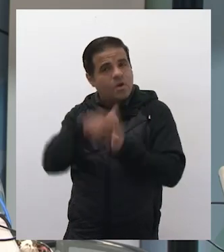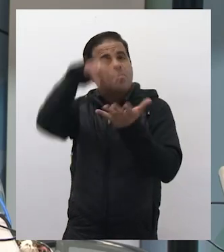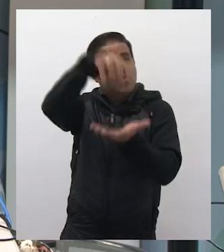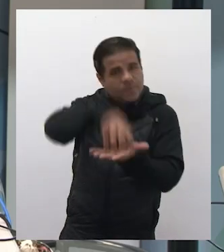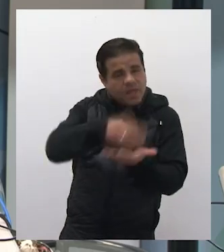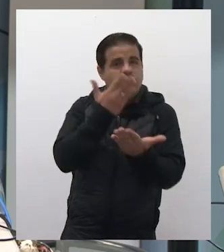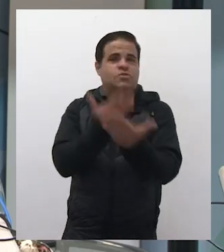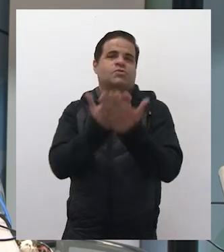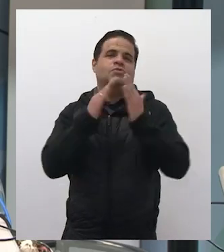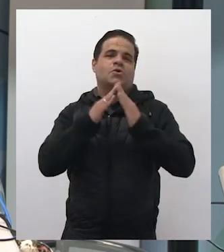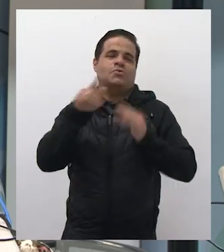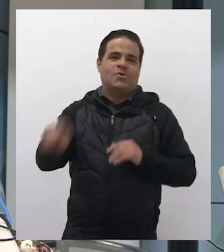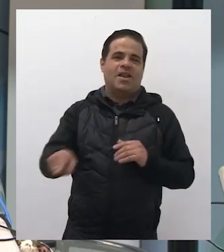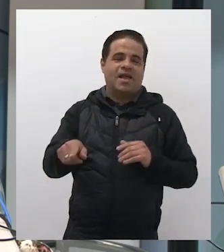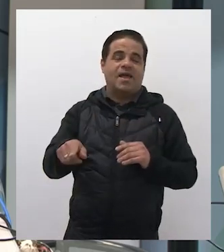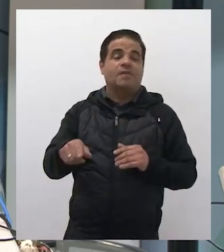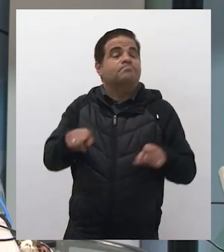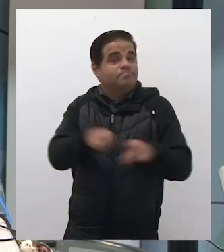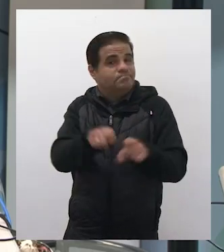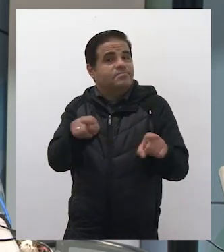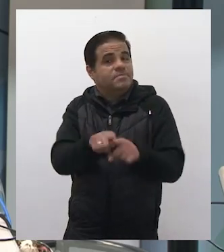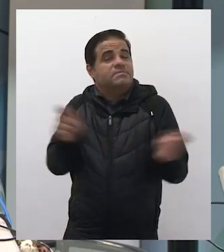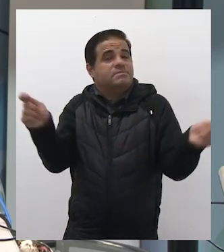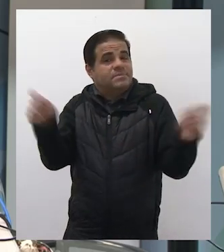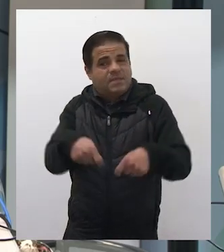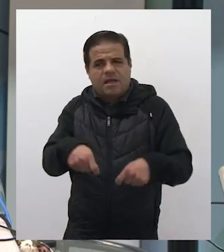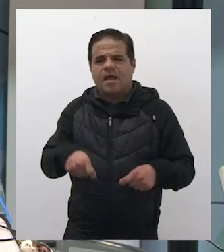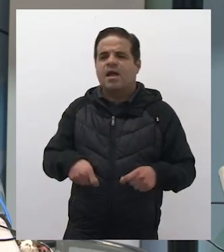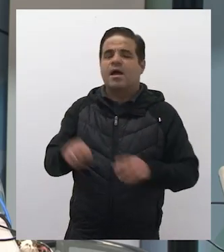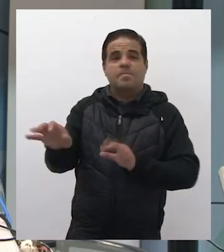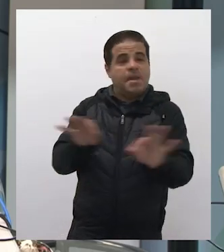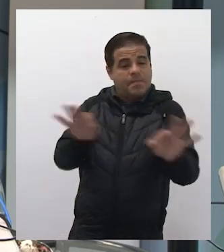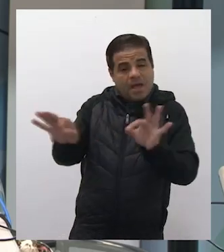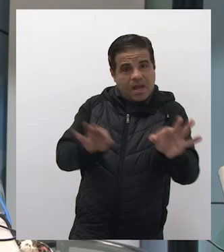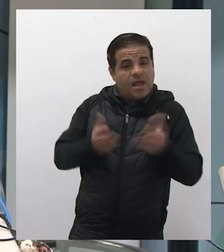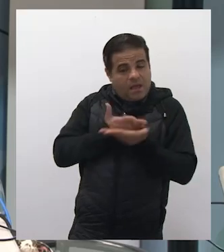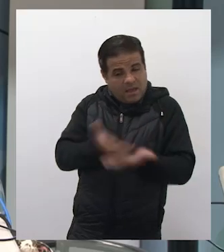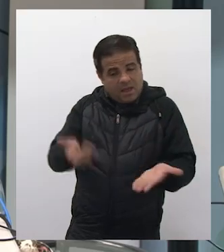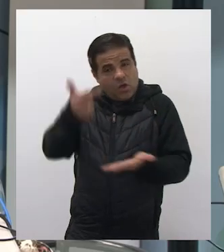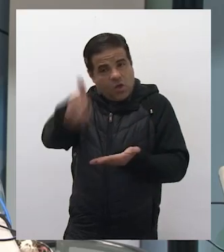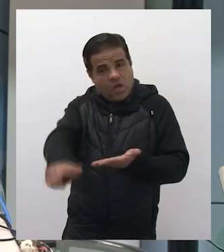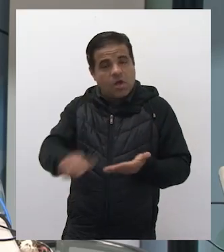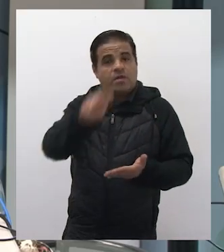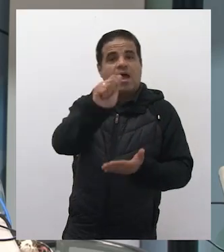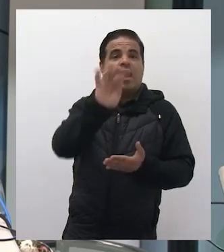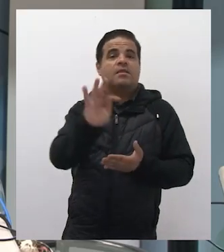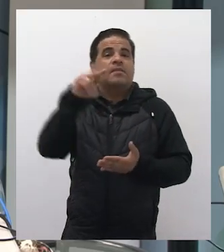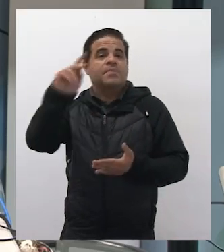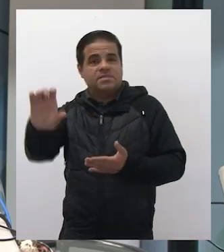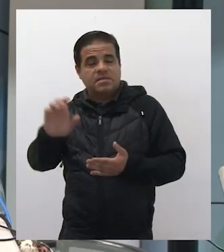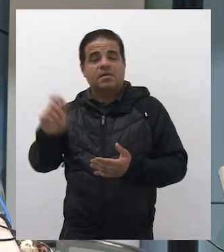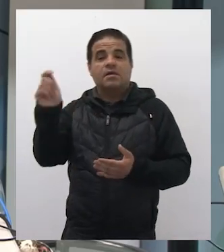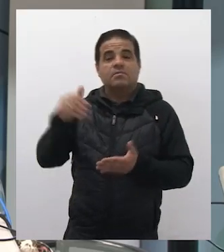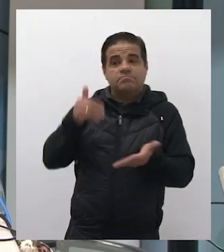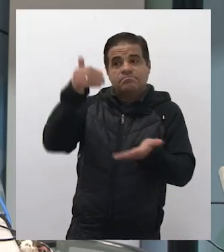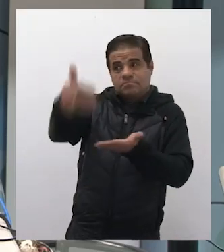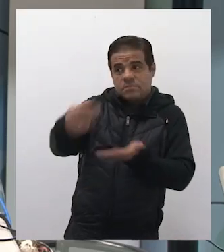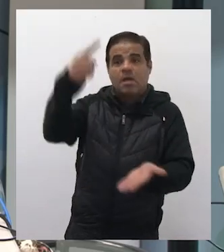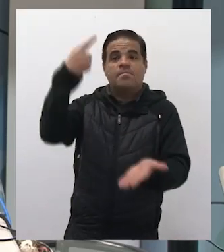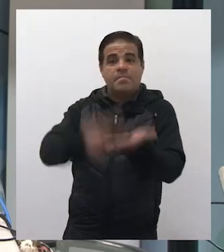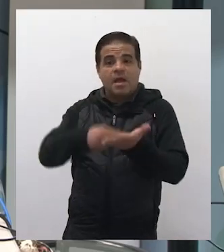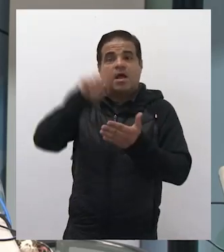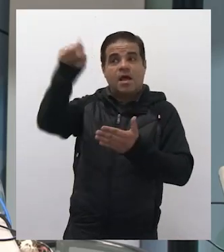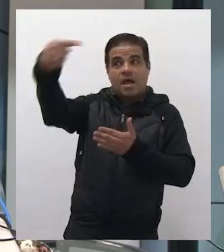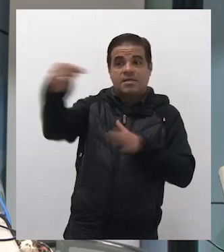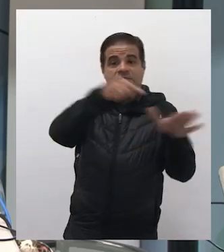escolar. Também para servir como um momento preparatório para uma próxima TPC prevista para a semana